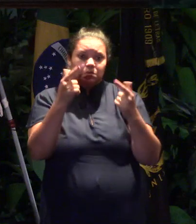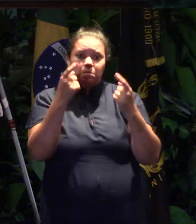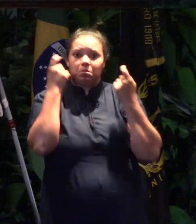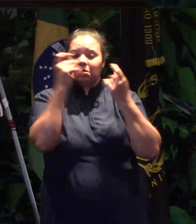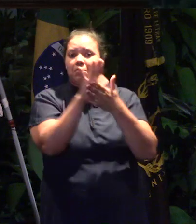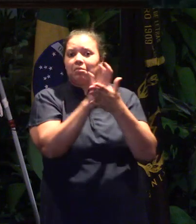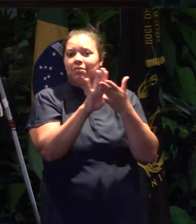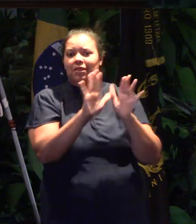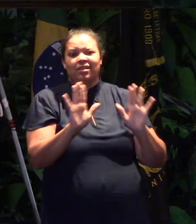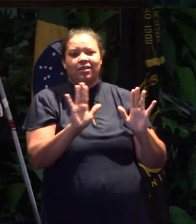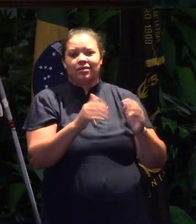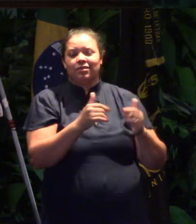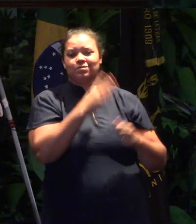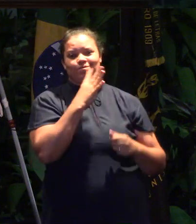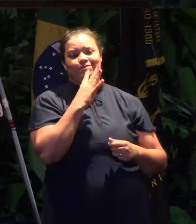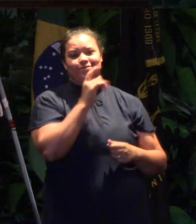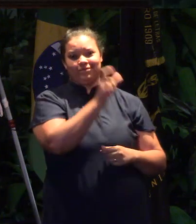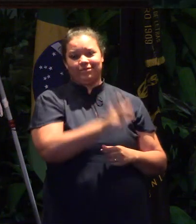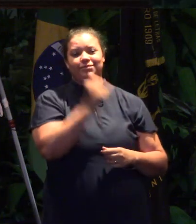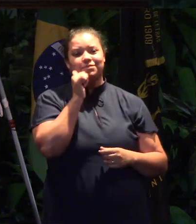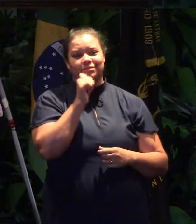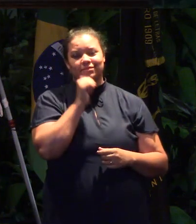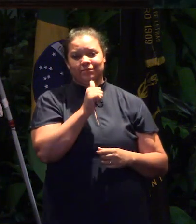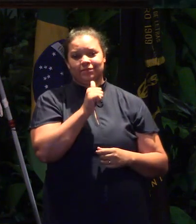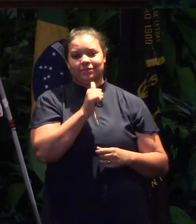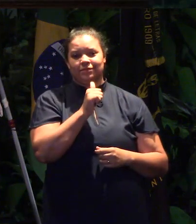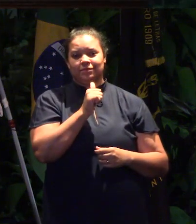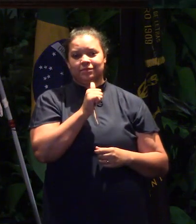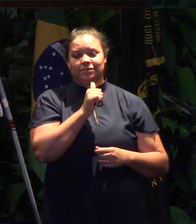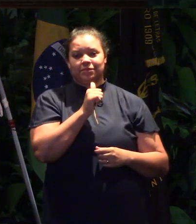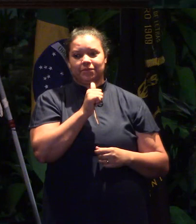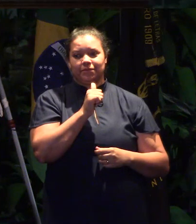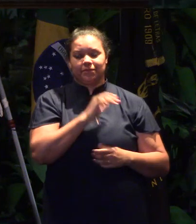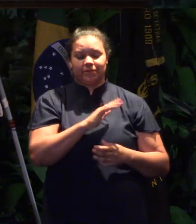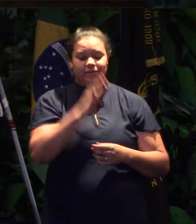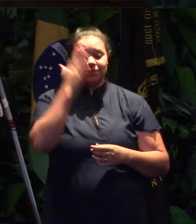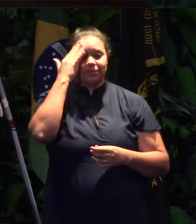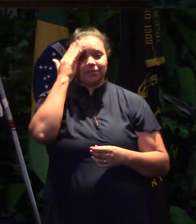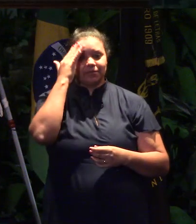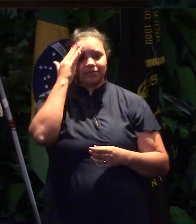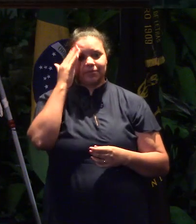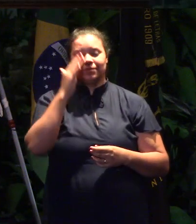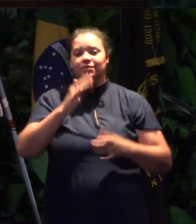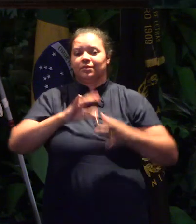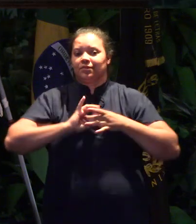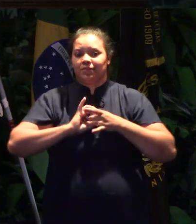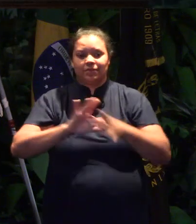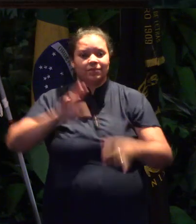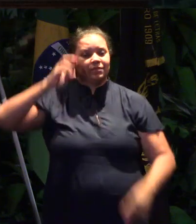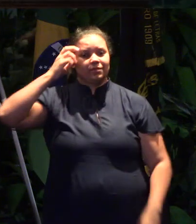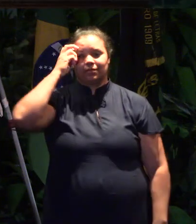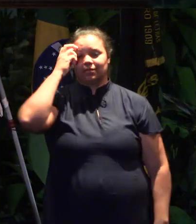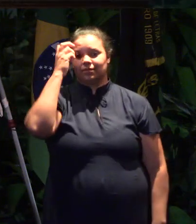Você é uma figura que representa justamente esse lado da espontaneidade, da